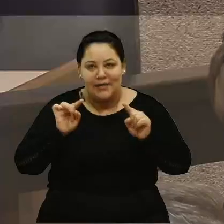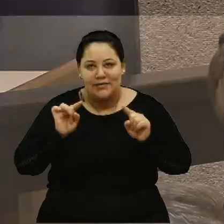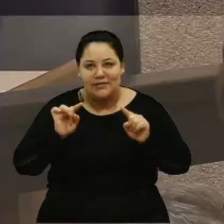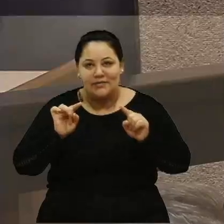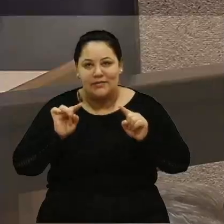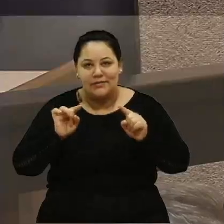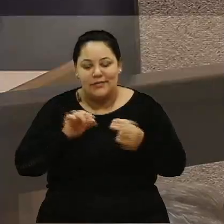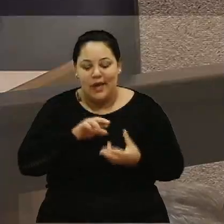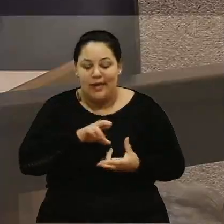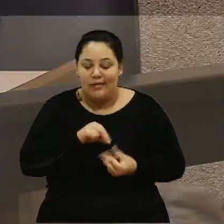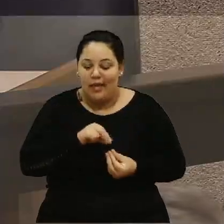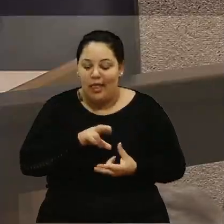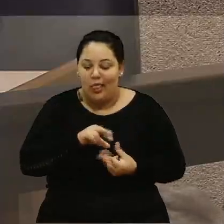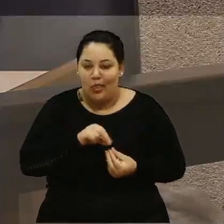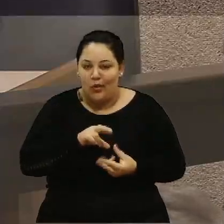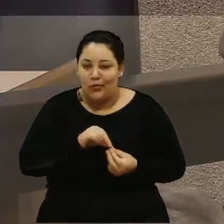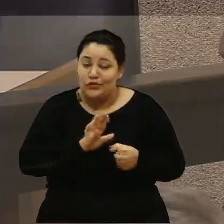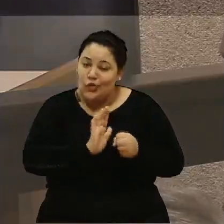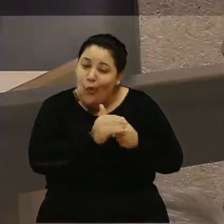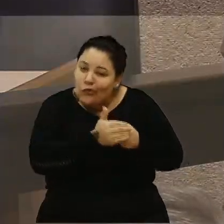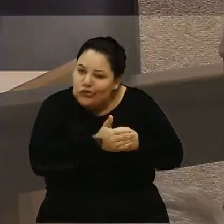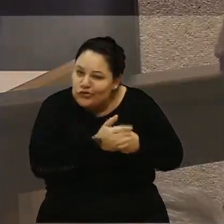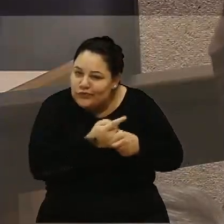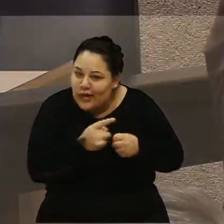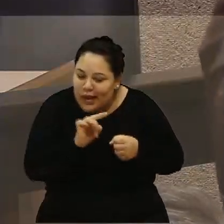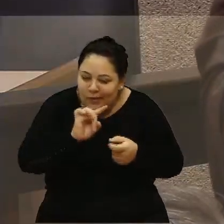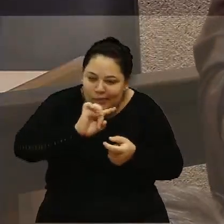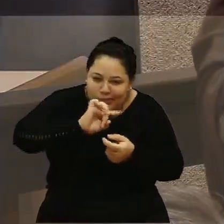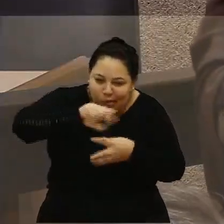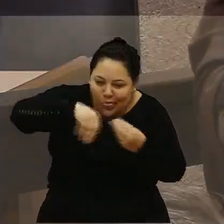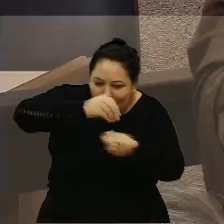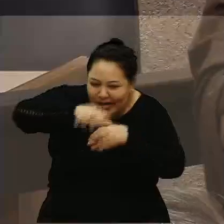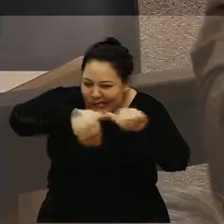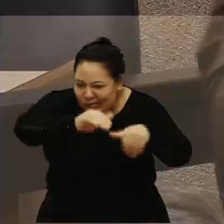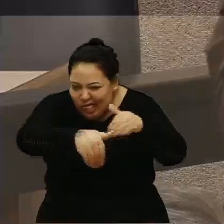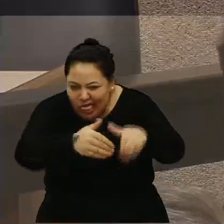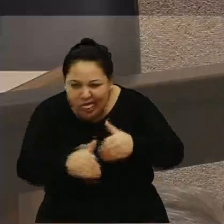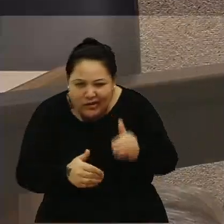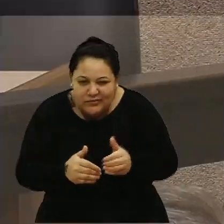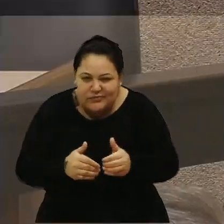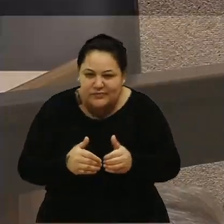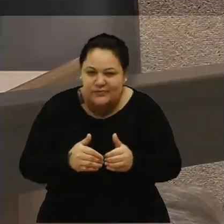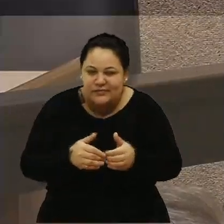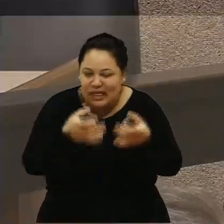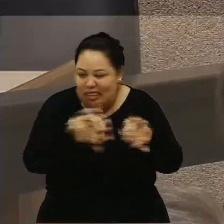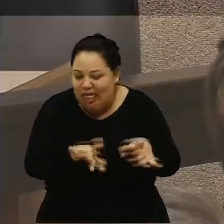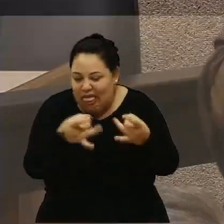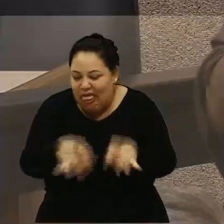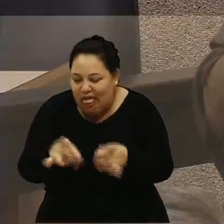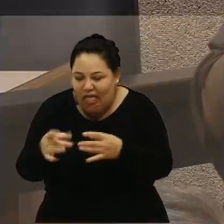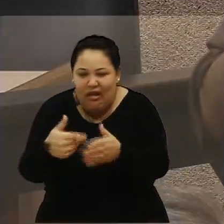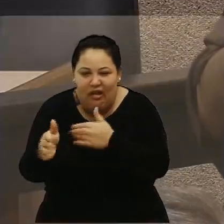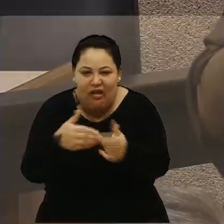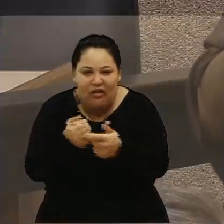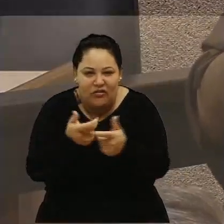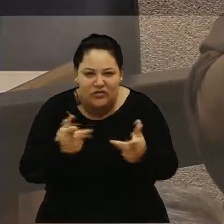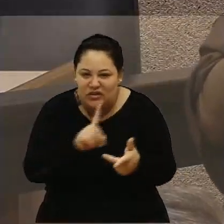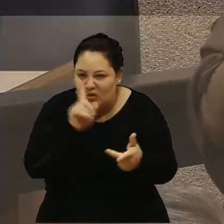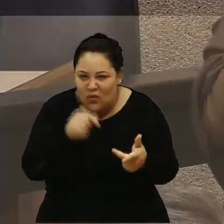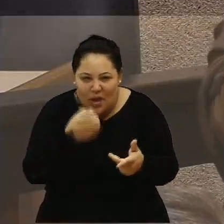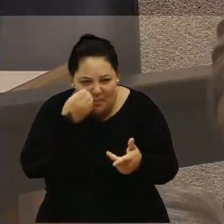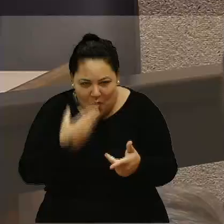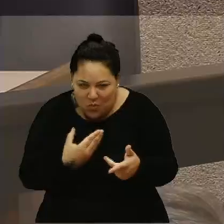né, clandestinos, que a gente diz, vão lá, depois que recolheram o que prestava, largam tudo o que não presta